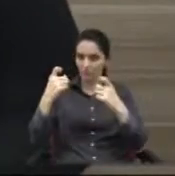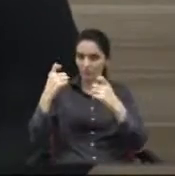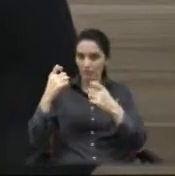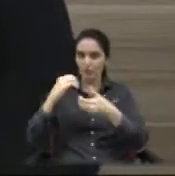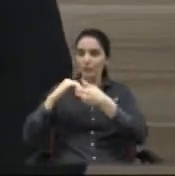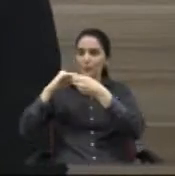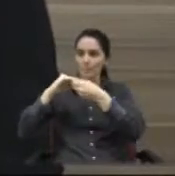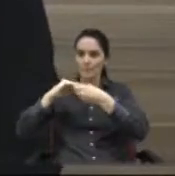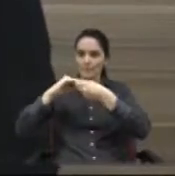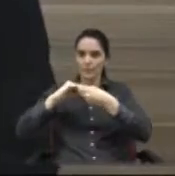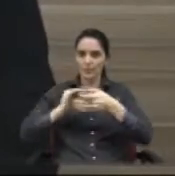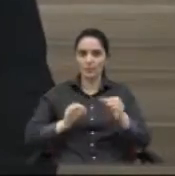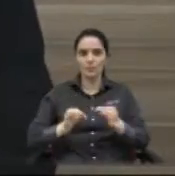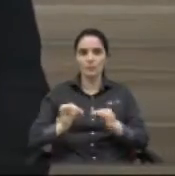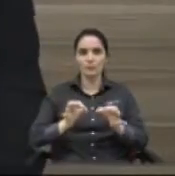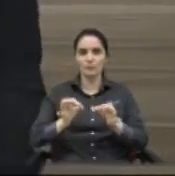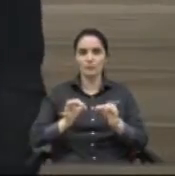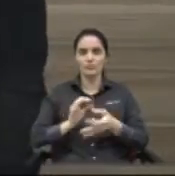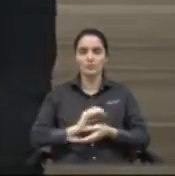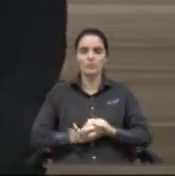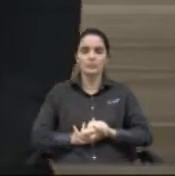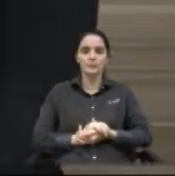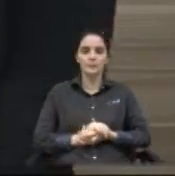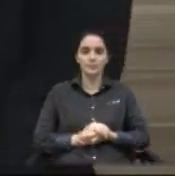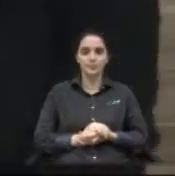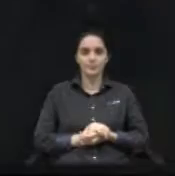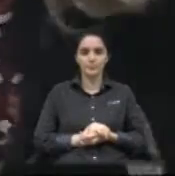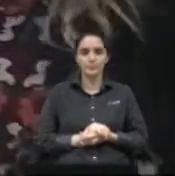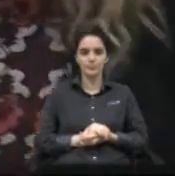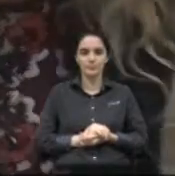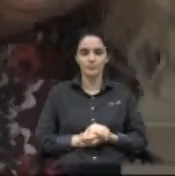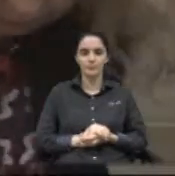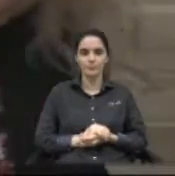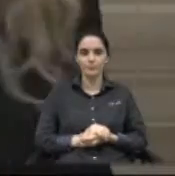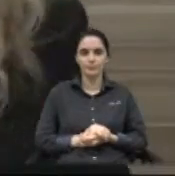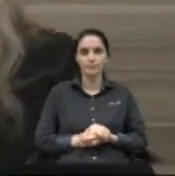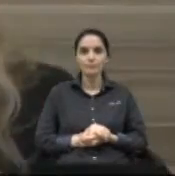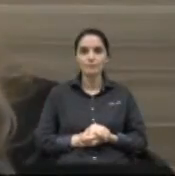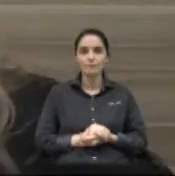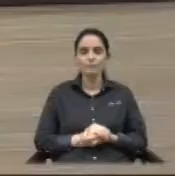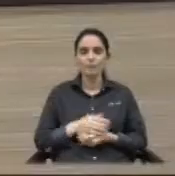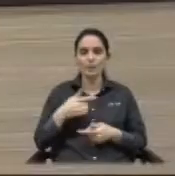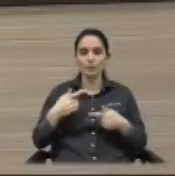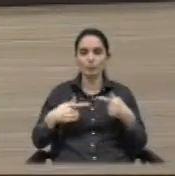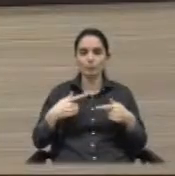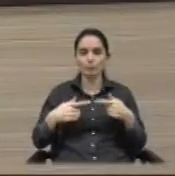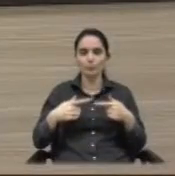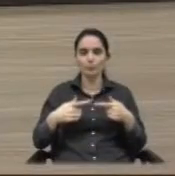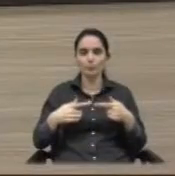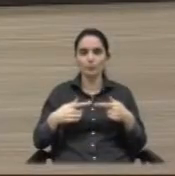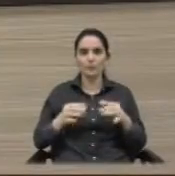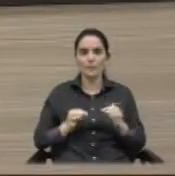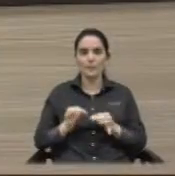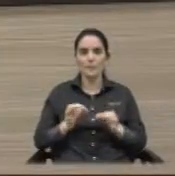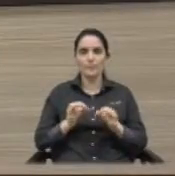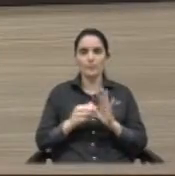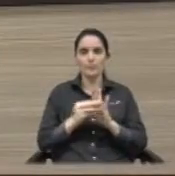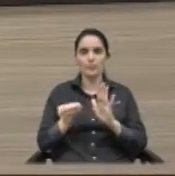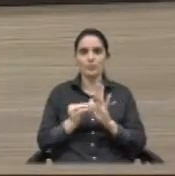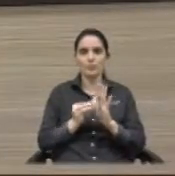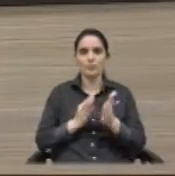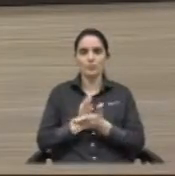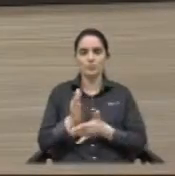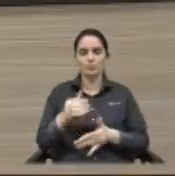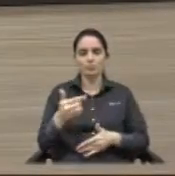pelo projeto, que só vem ajudar. Ainda está em discussão o projeto com as emendas aprovadas.